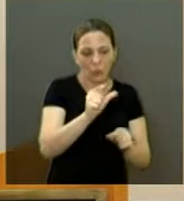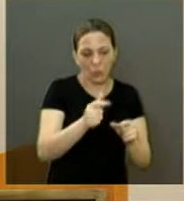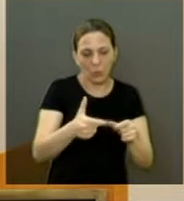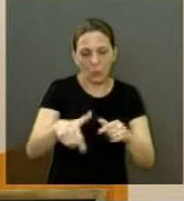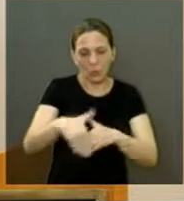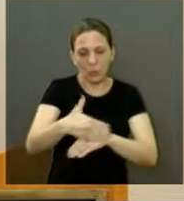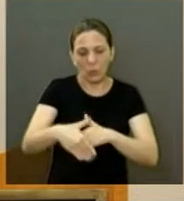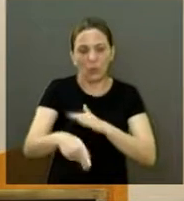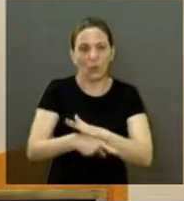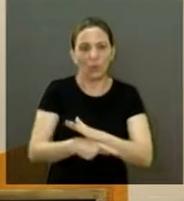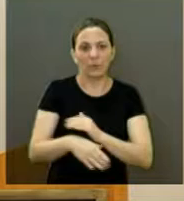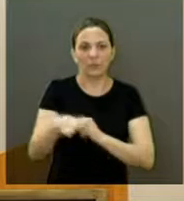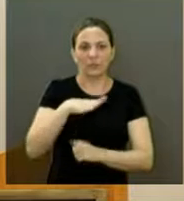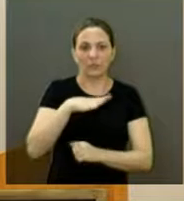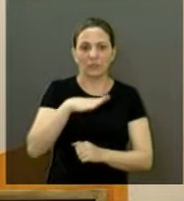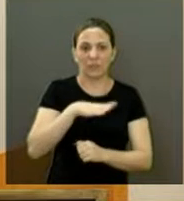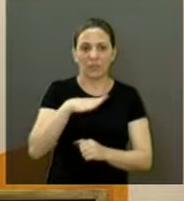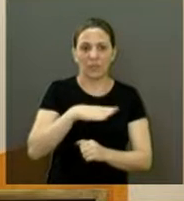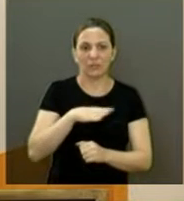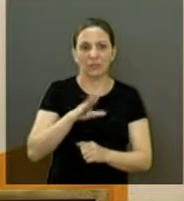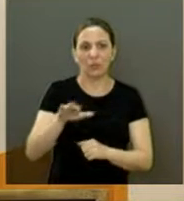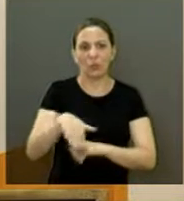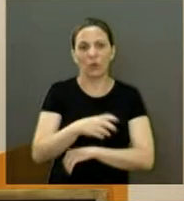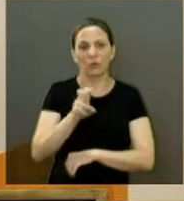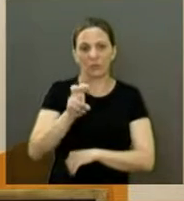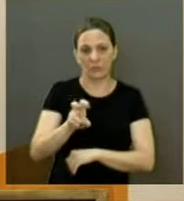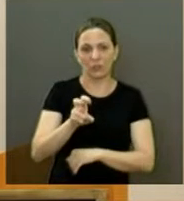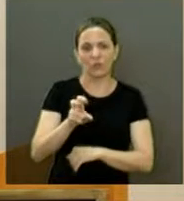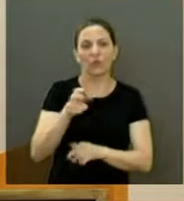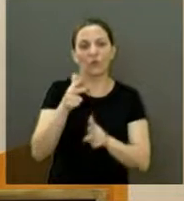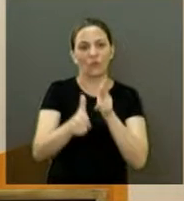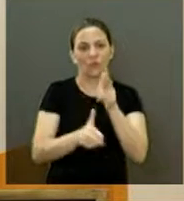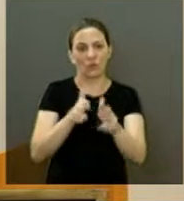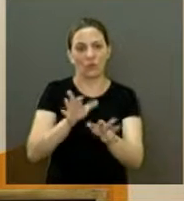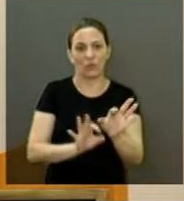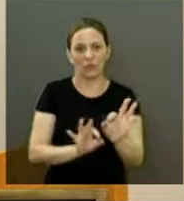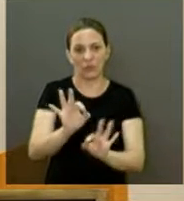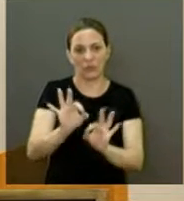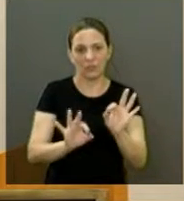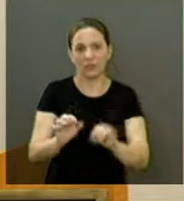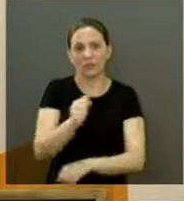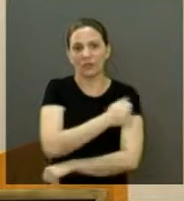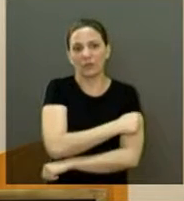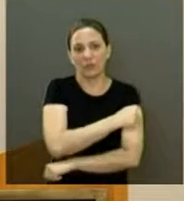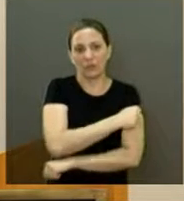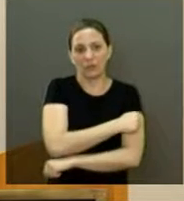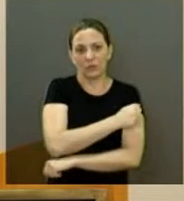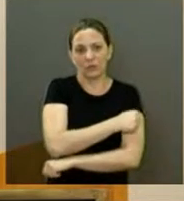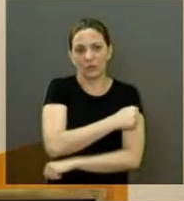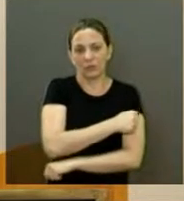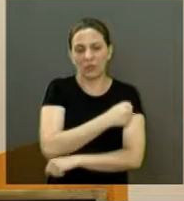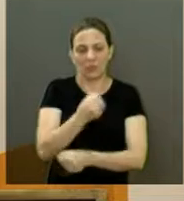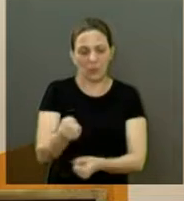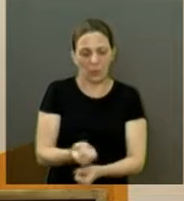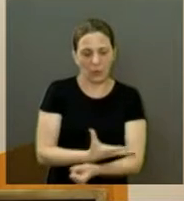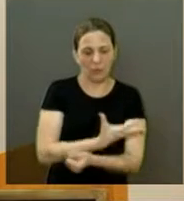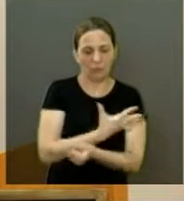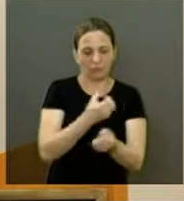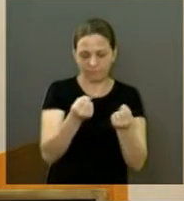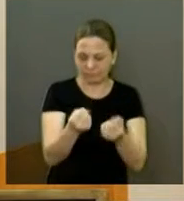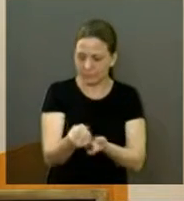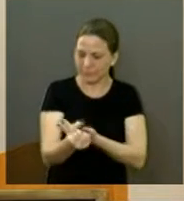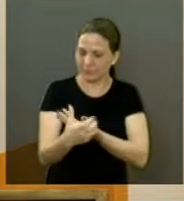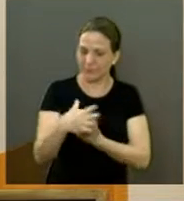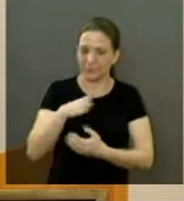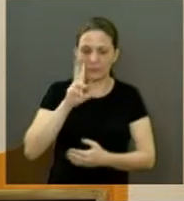cinco voluntários da pátria ea ferroviária a sala foi organizado pelos alunos é muito emocionante porque você vê a sua